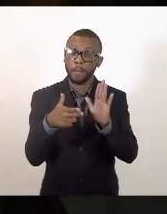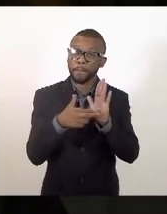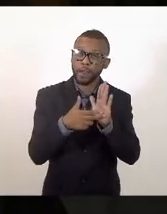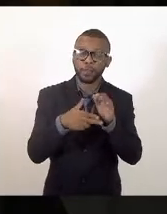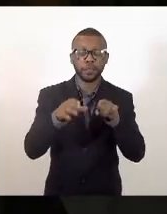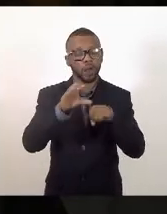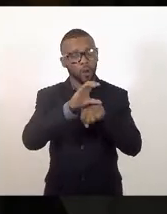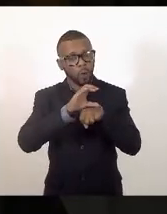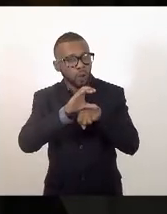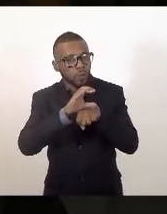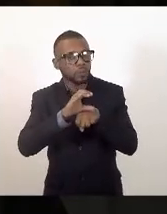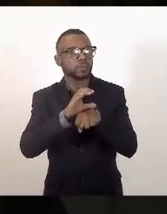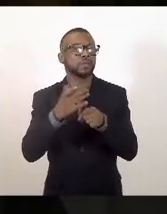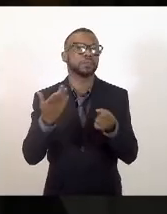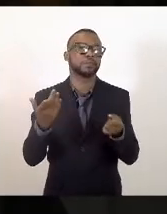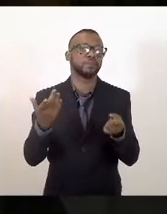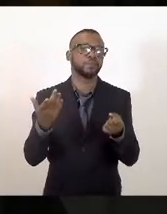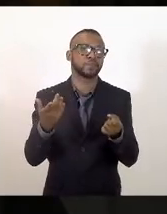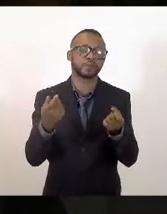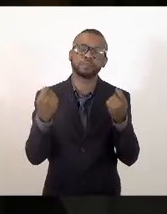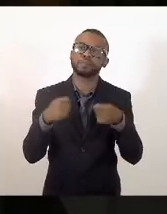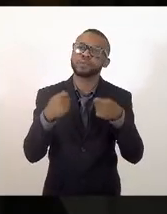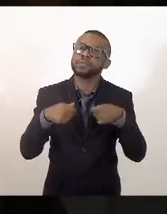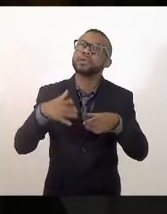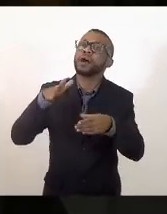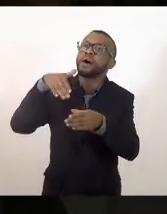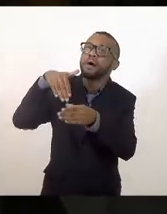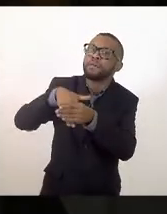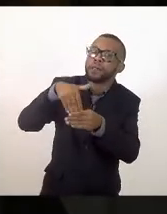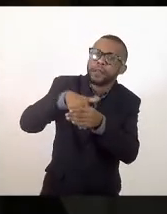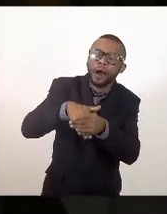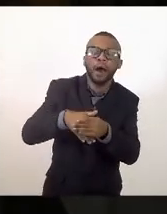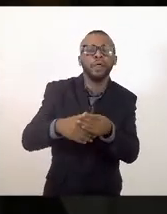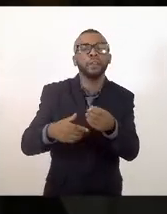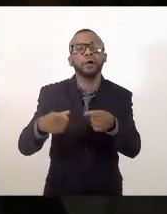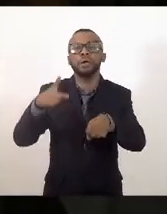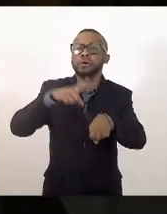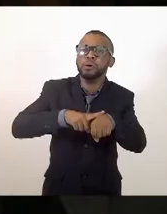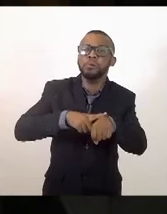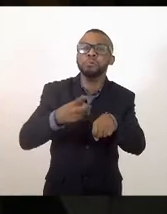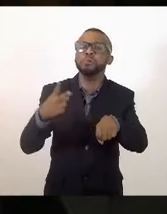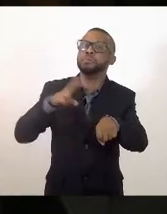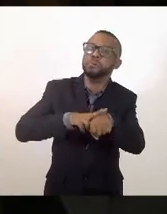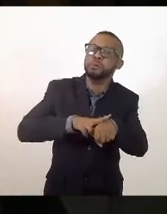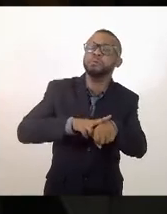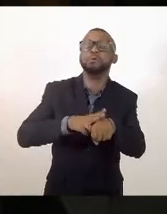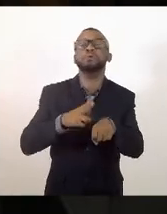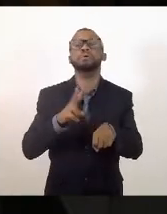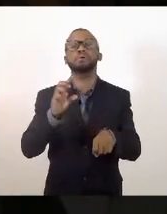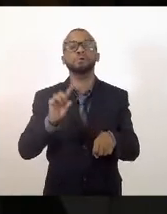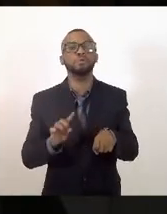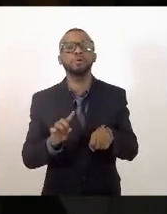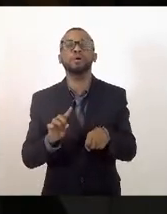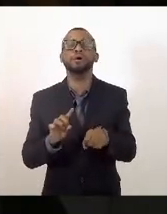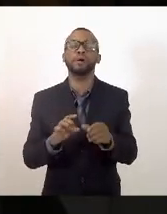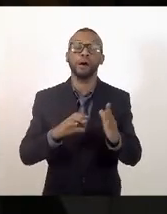constitucional que tem que ser votada em 2 turnos em